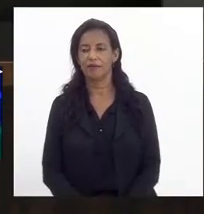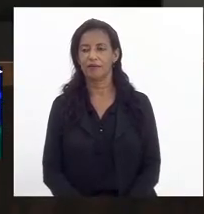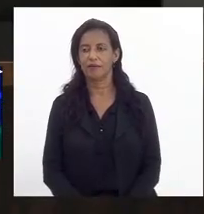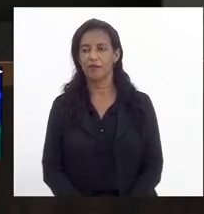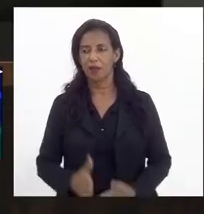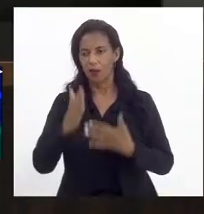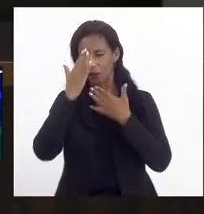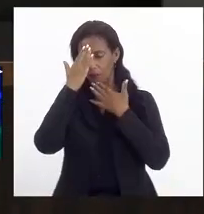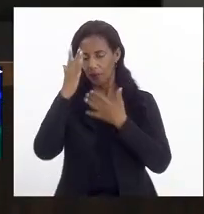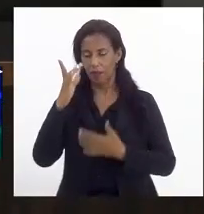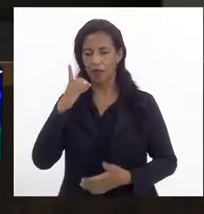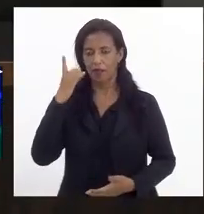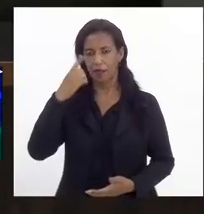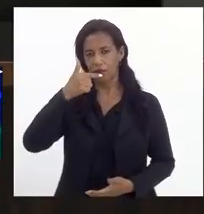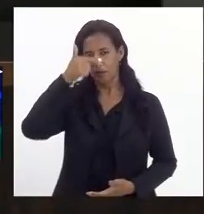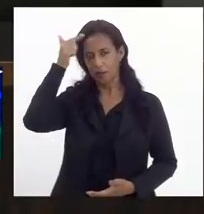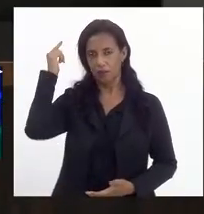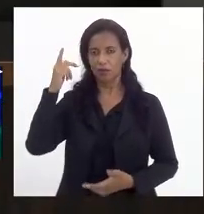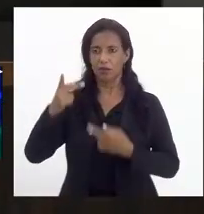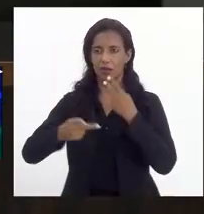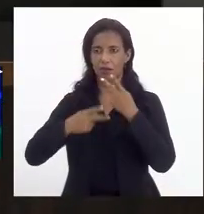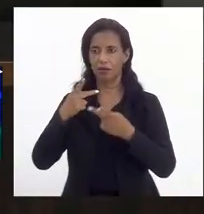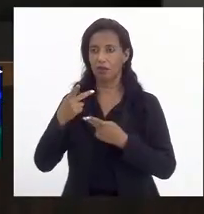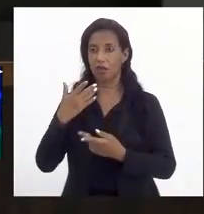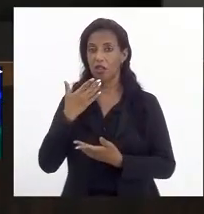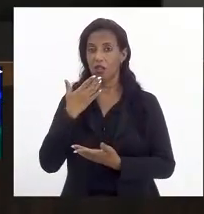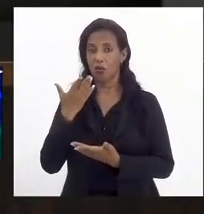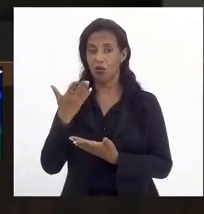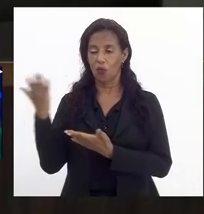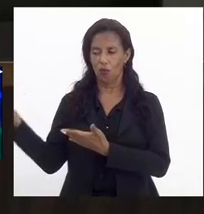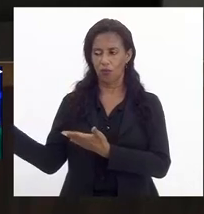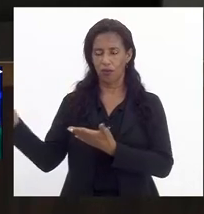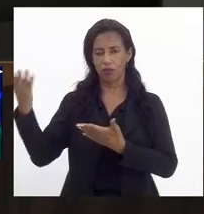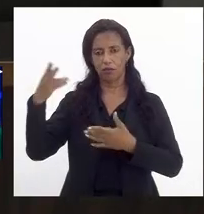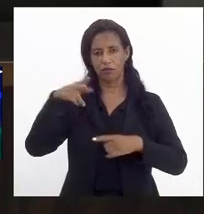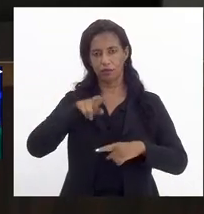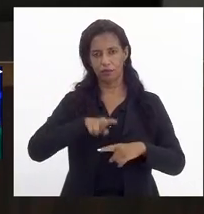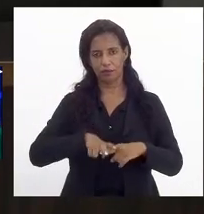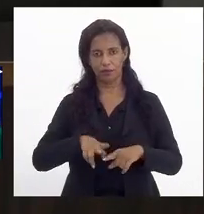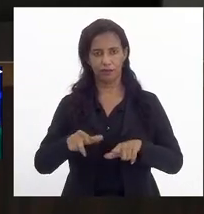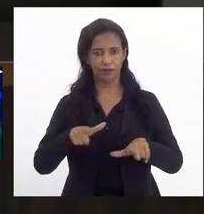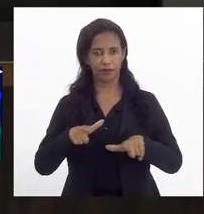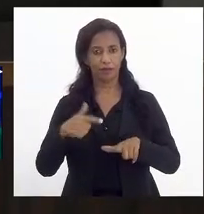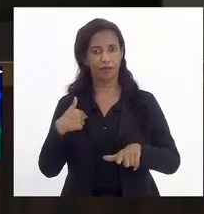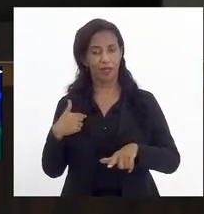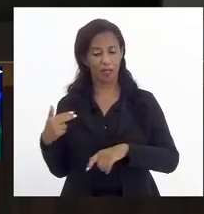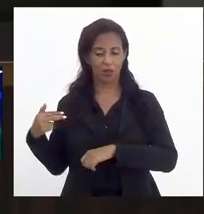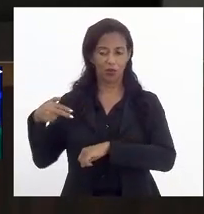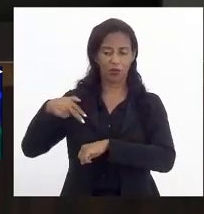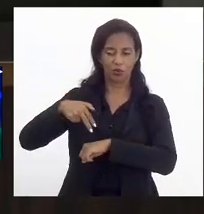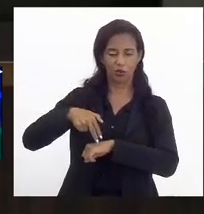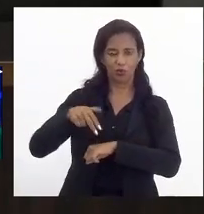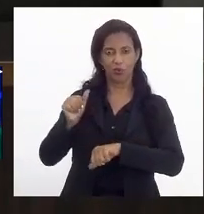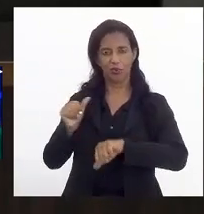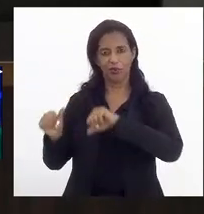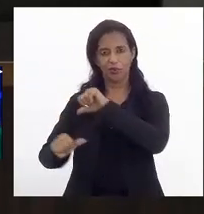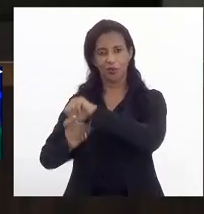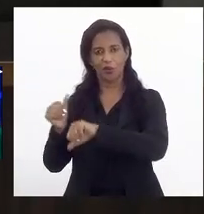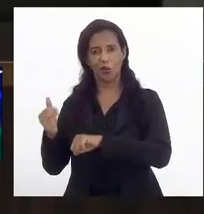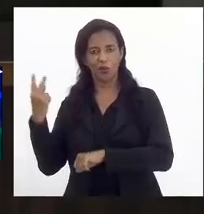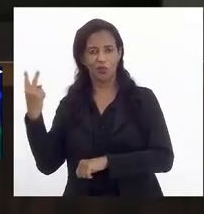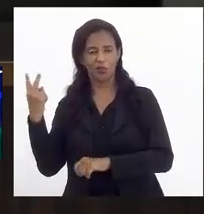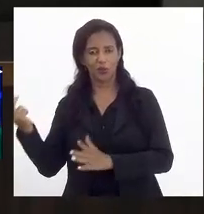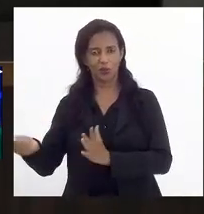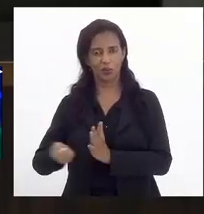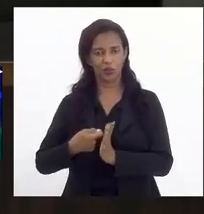Deputado Luiz Paulo por sua manifestação eu convido vossa excelência presidir os trabalhos para que eu possa fazer os da palavra como segundo orador